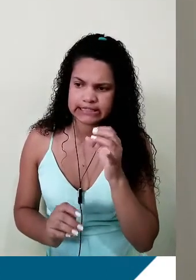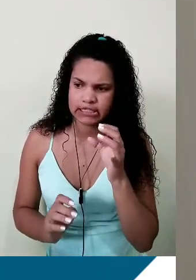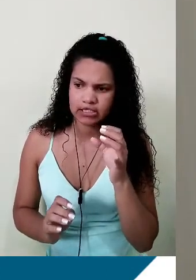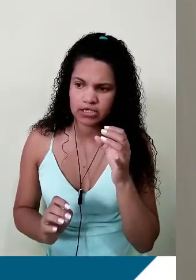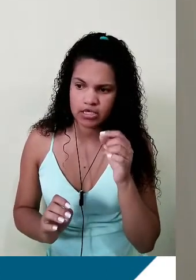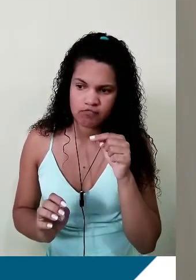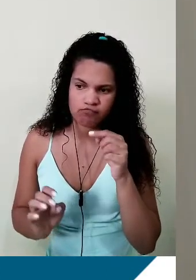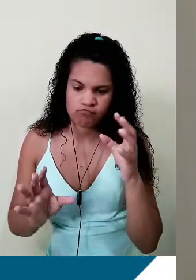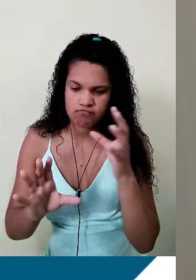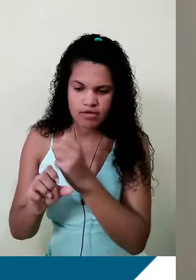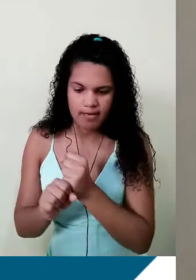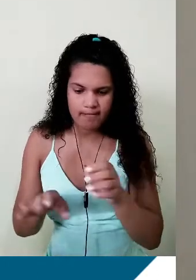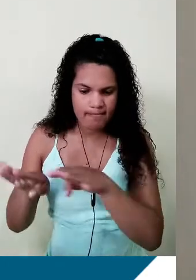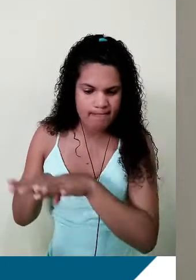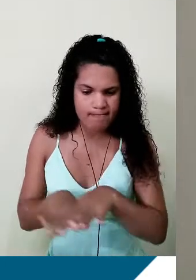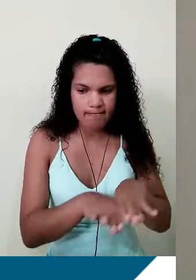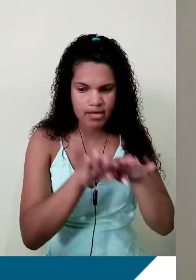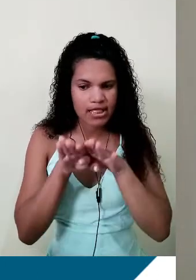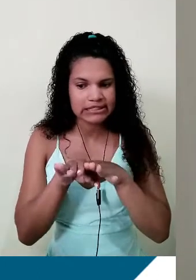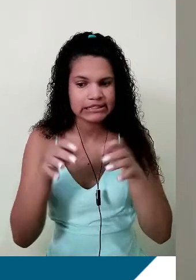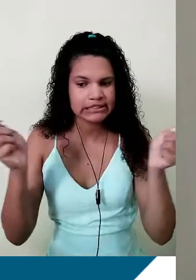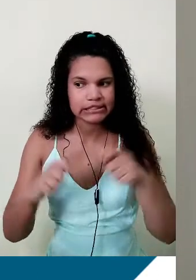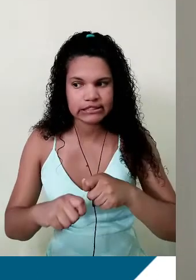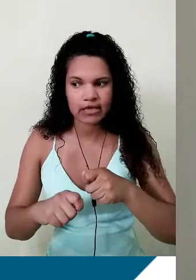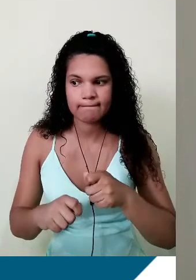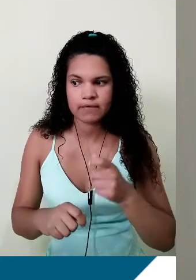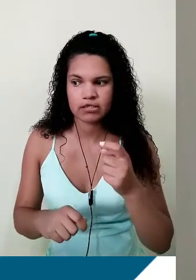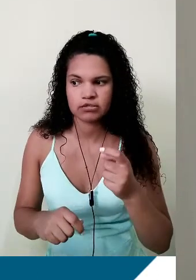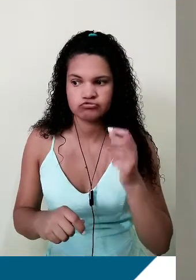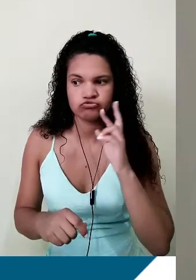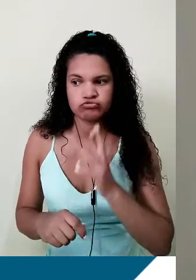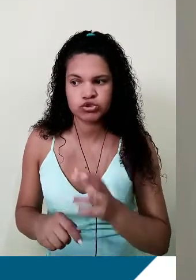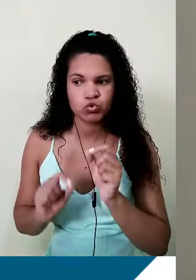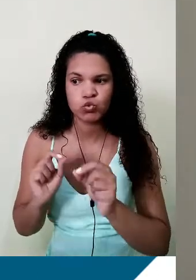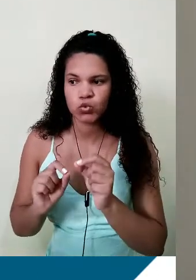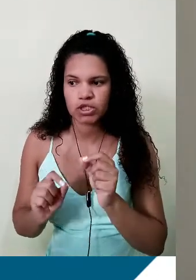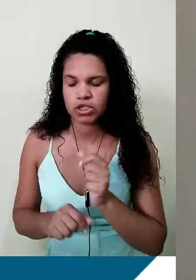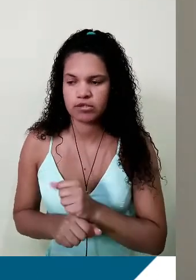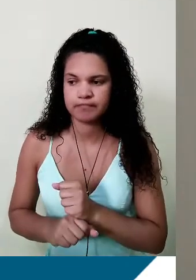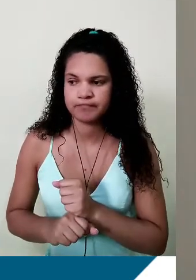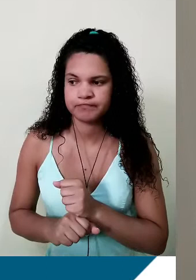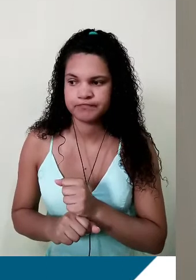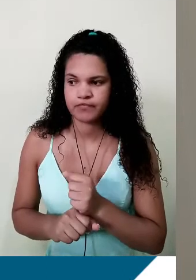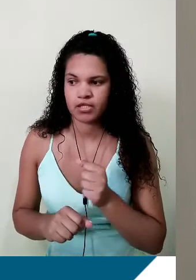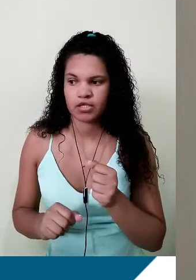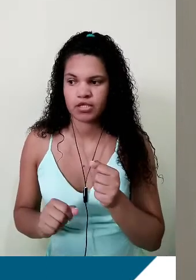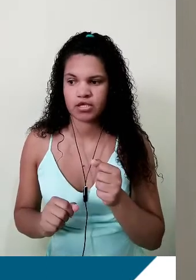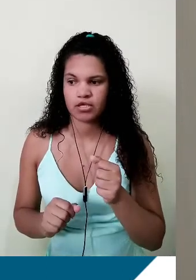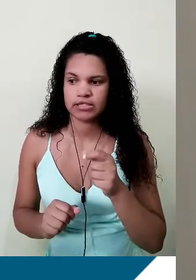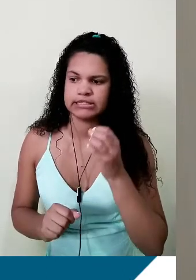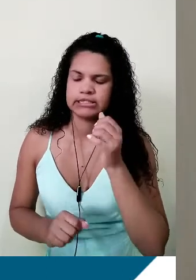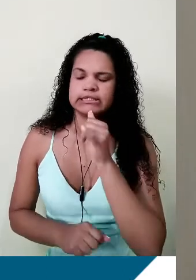proporcionalidade aqui, nós podemos definir a equação entre escalas. Porque se aqui for 100,